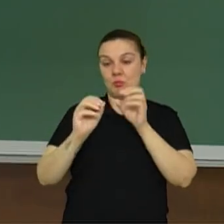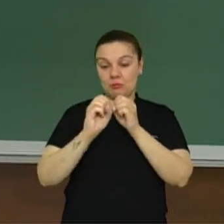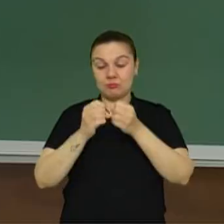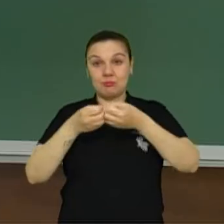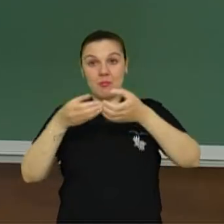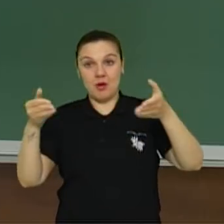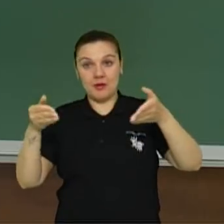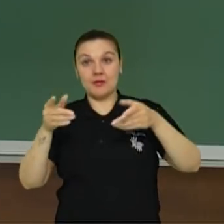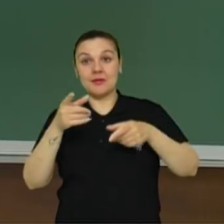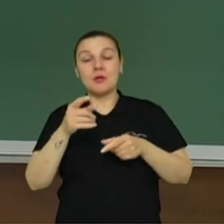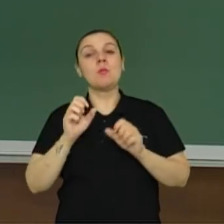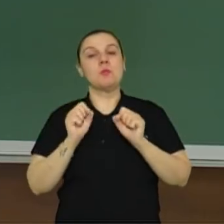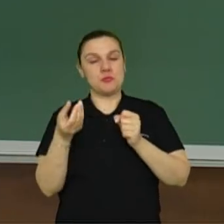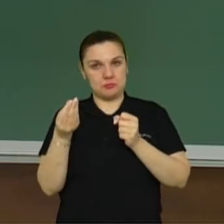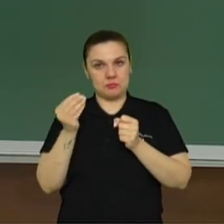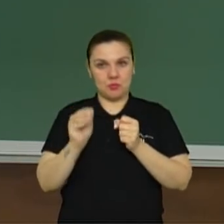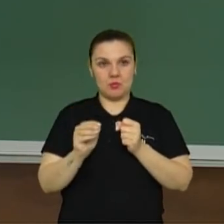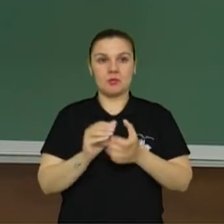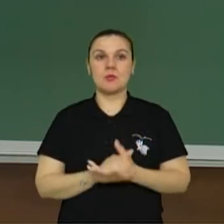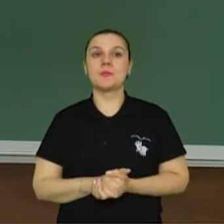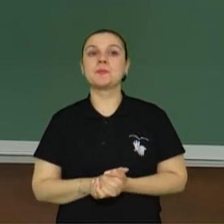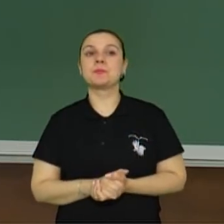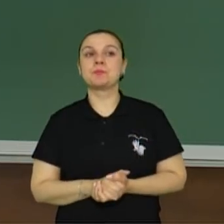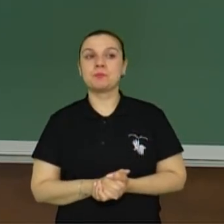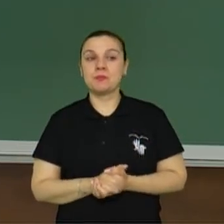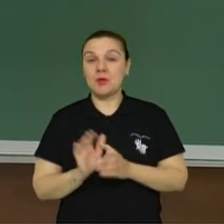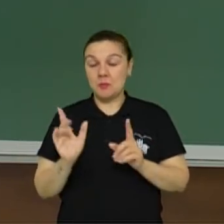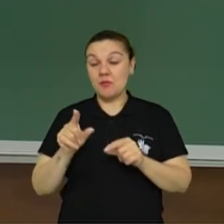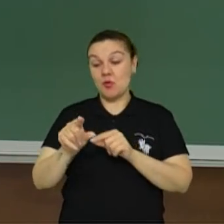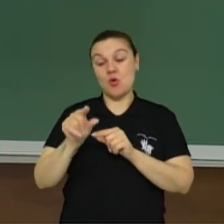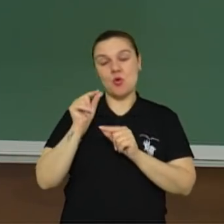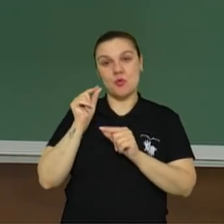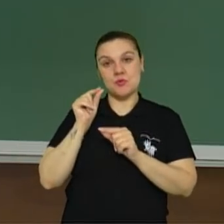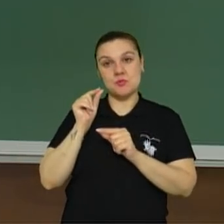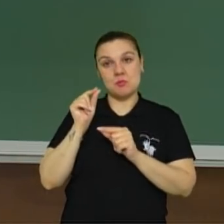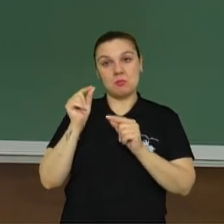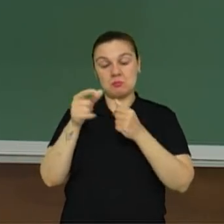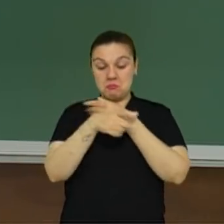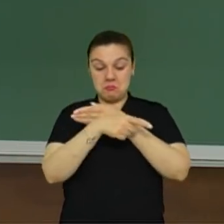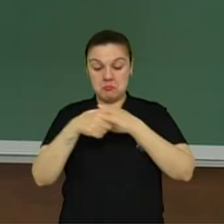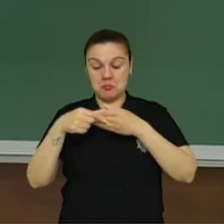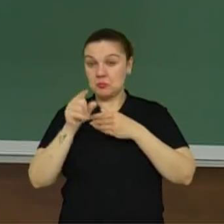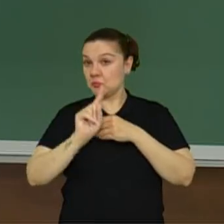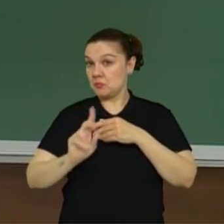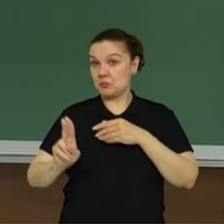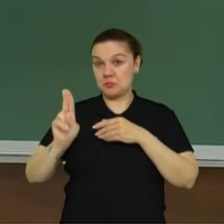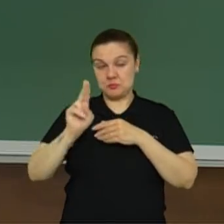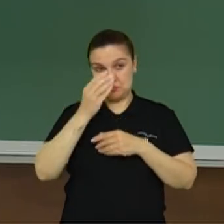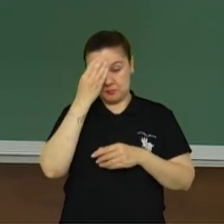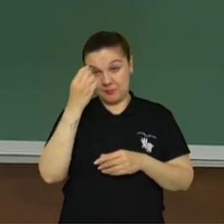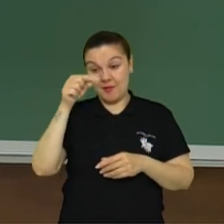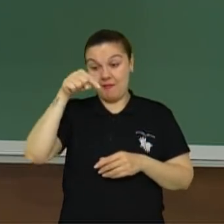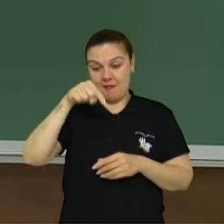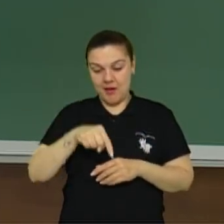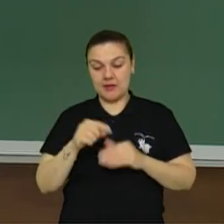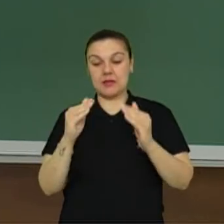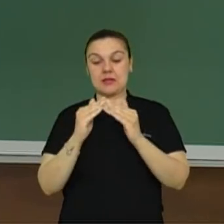expresso, né? Esse nós poderia aparecer, mas foi uma opção, né, do autor não utilizar. Então aqui em